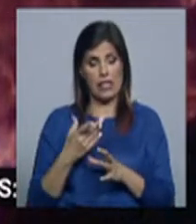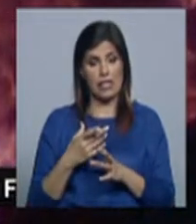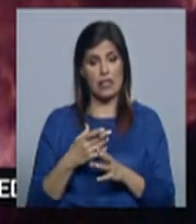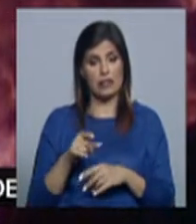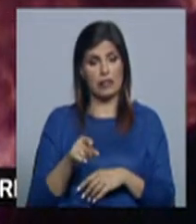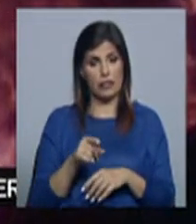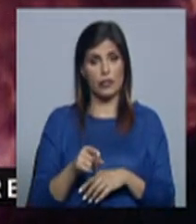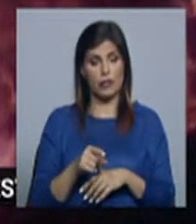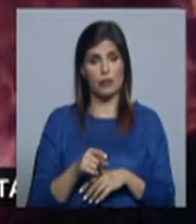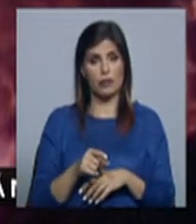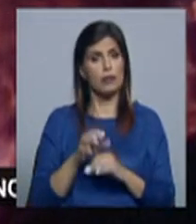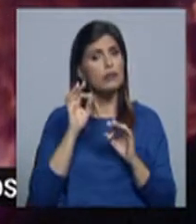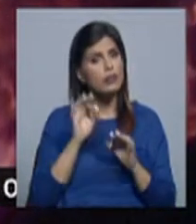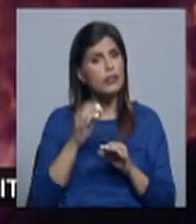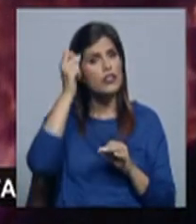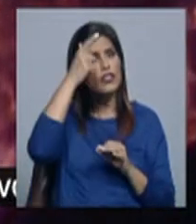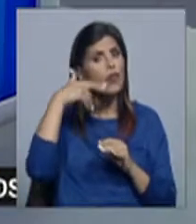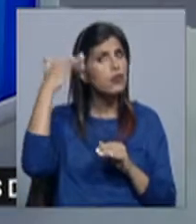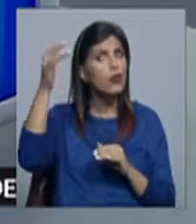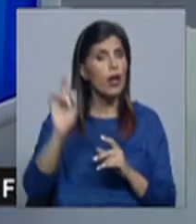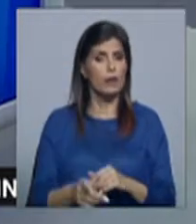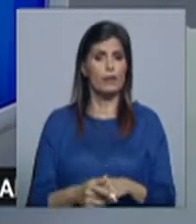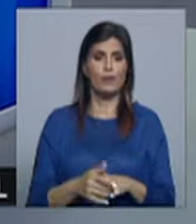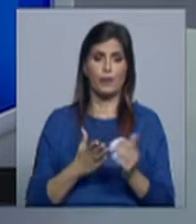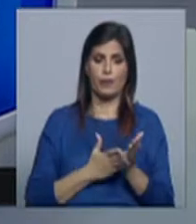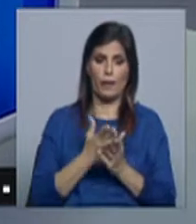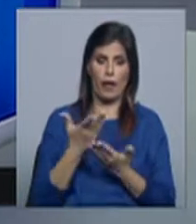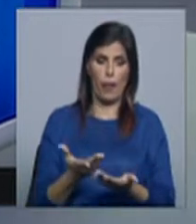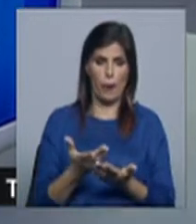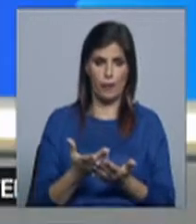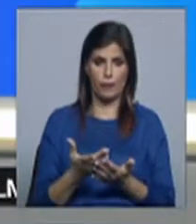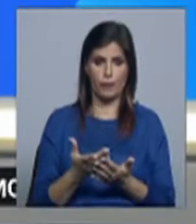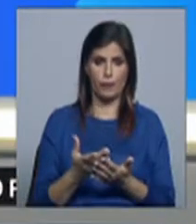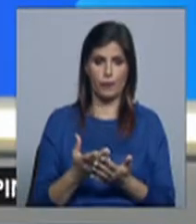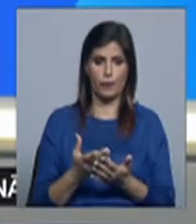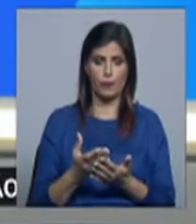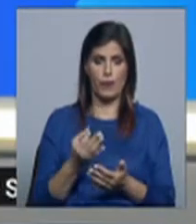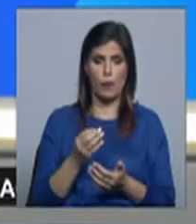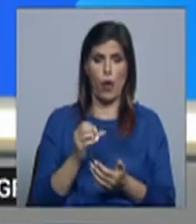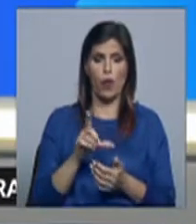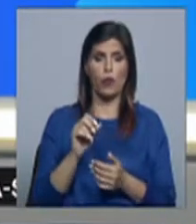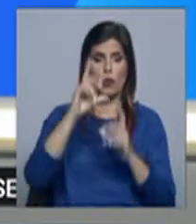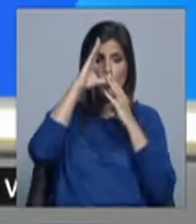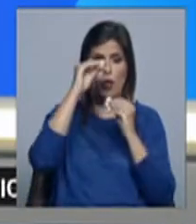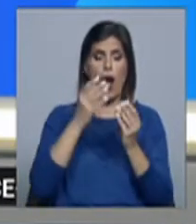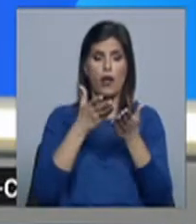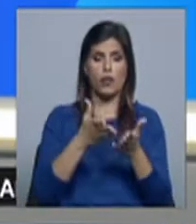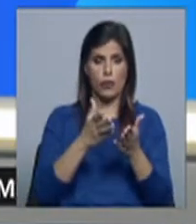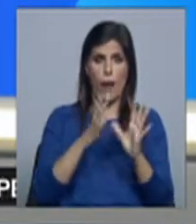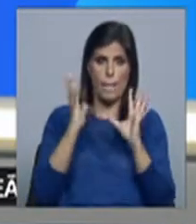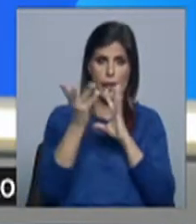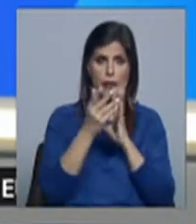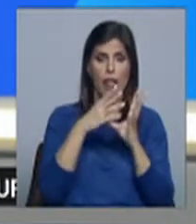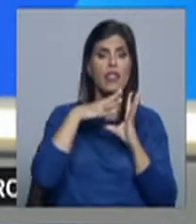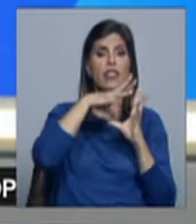Portanto, são mesmo histórias do futuro. E avançamos agora com o polo lunar a ajudar o ambiente na Terra e temos também